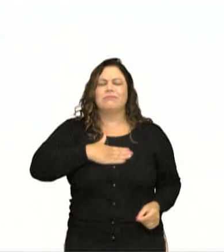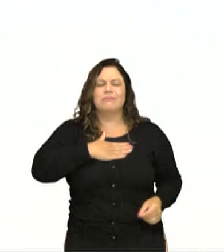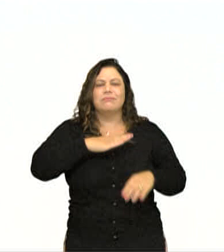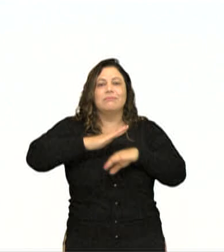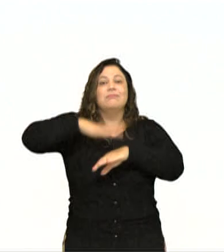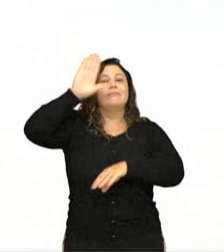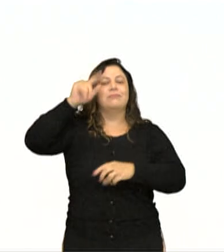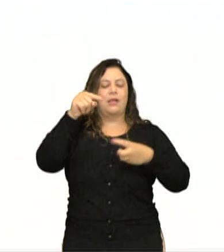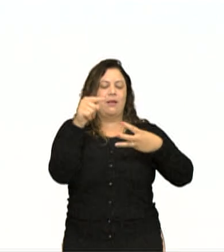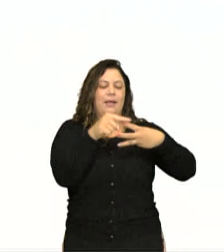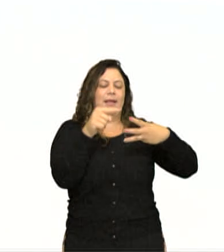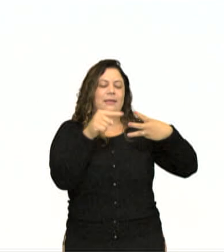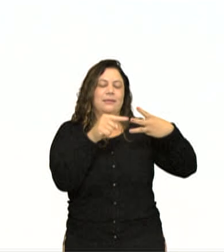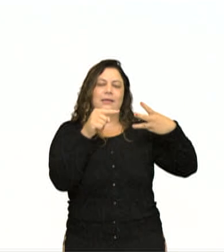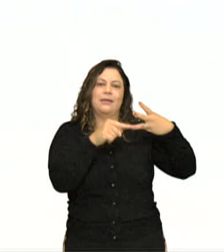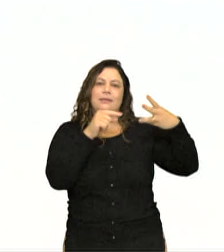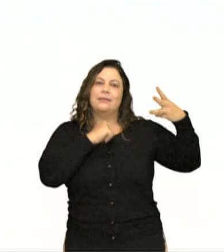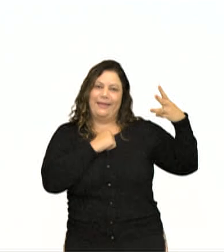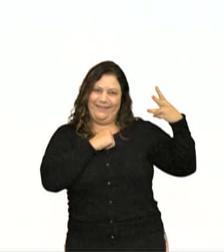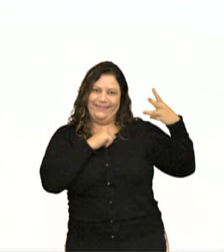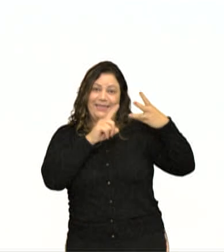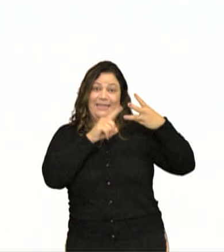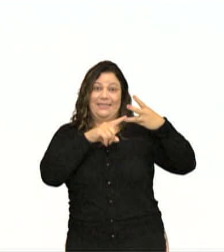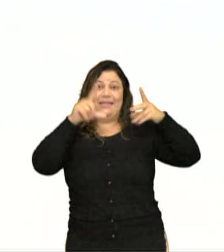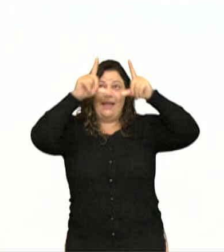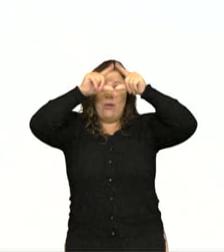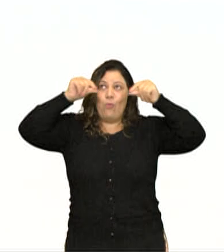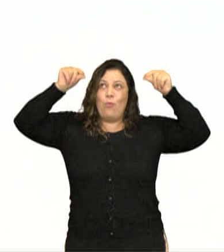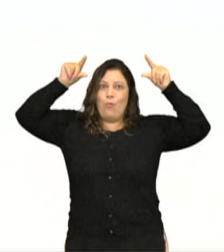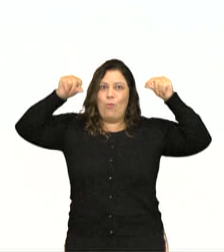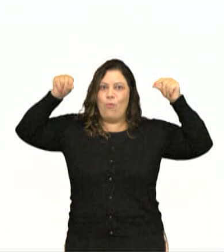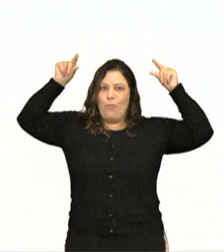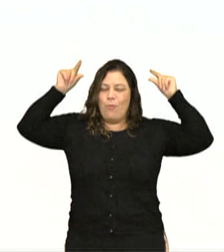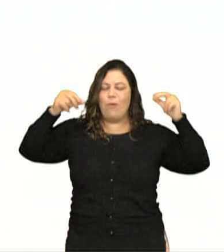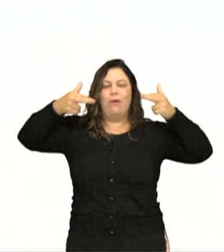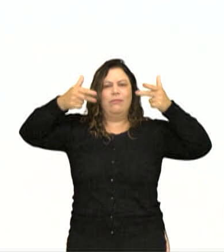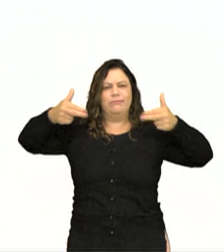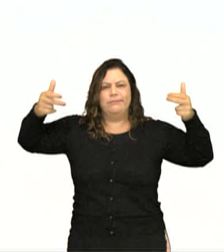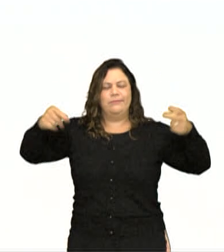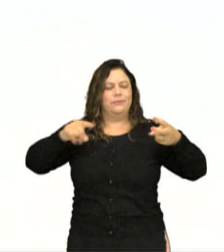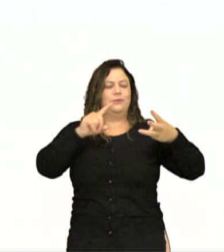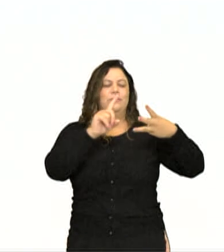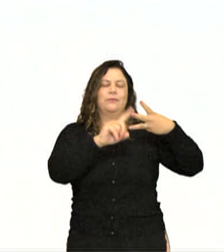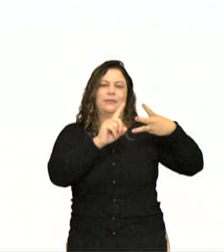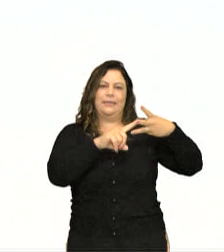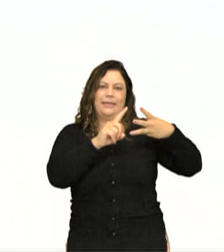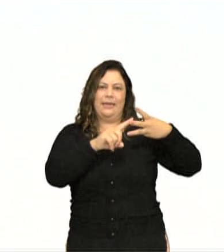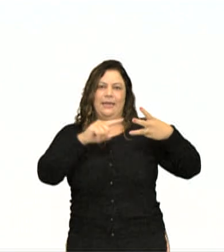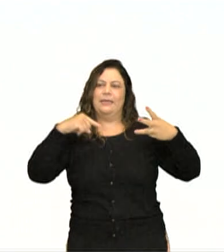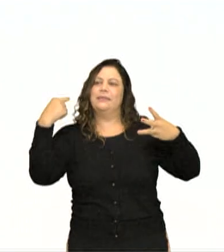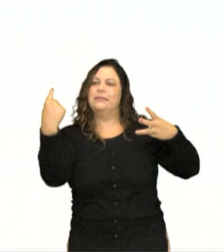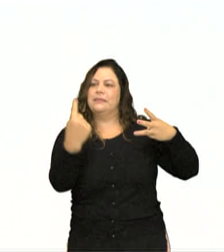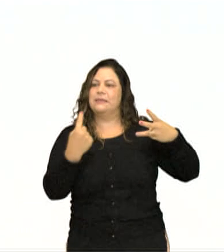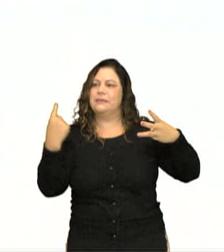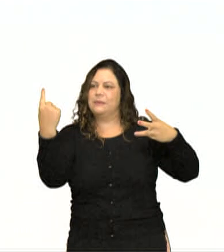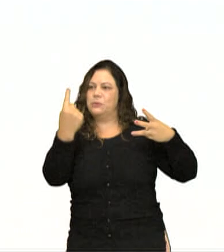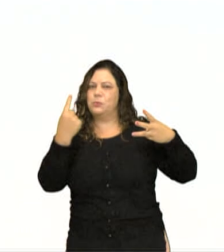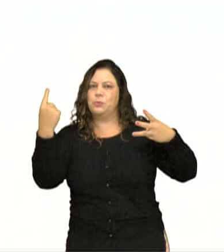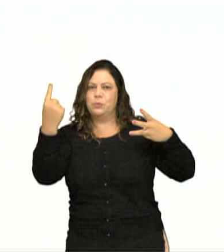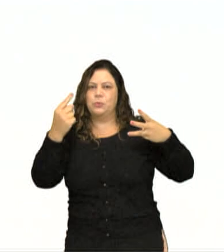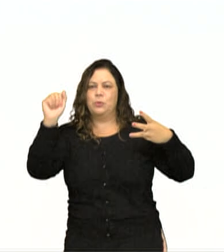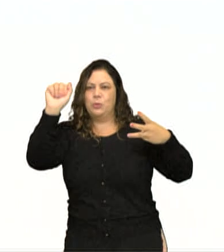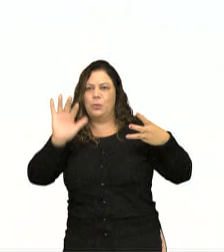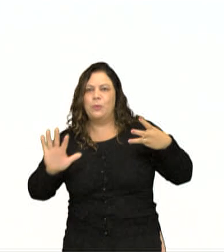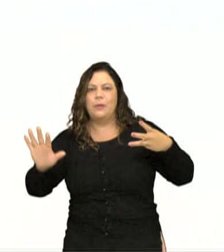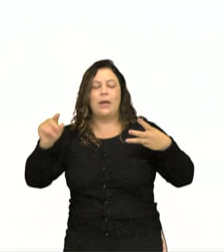cheia com folhas? Ou você gostou da jônica, né? Que tem imagens circulares, formas circulares? Ou você